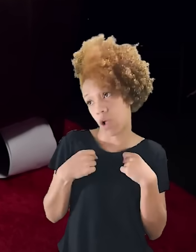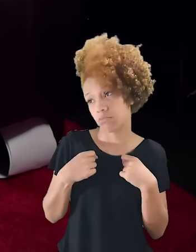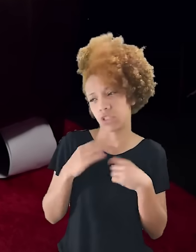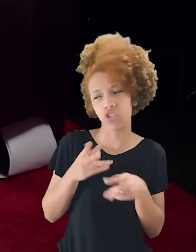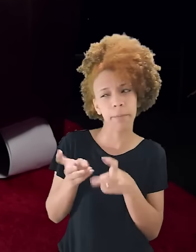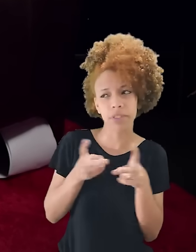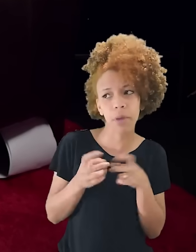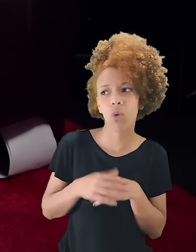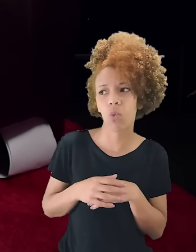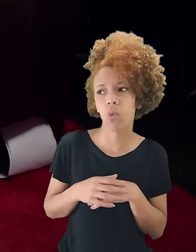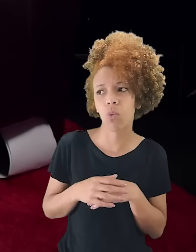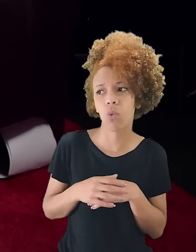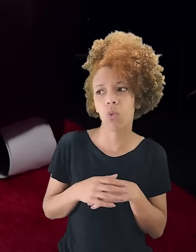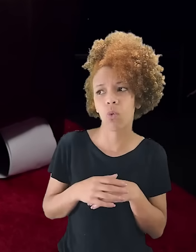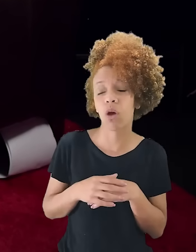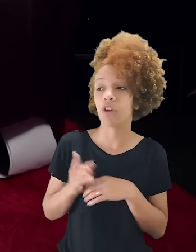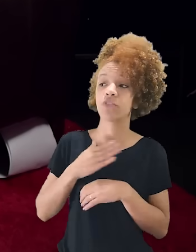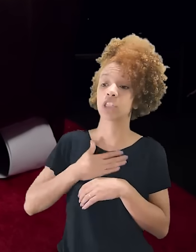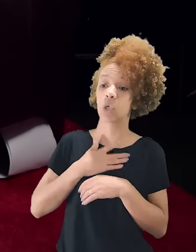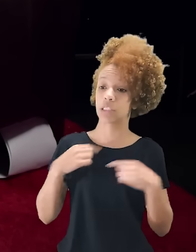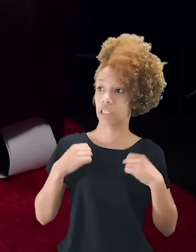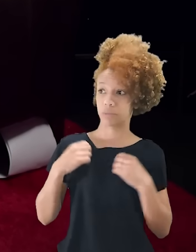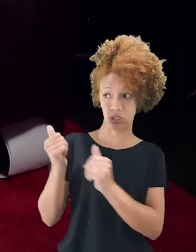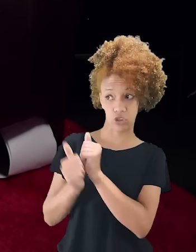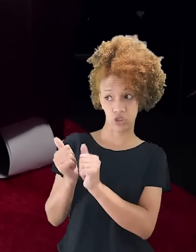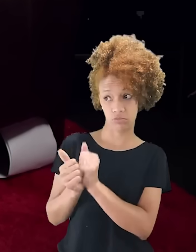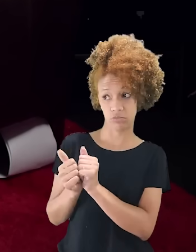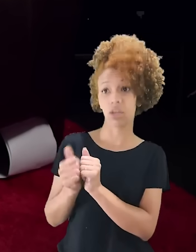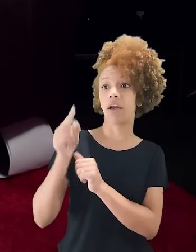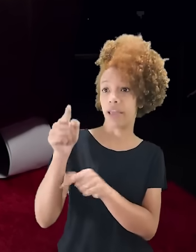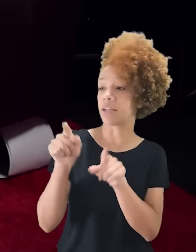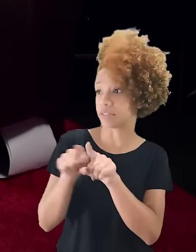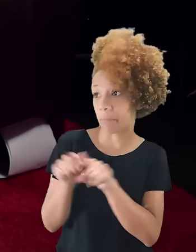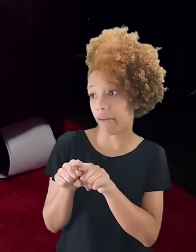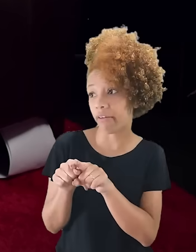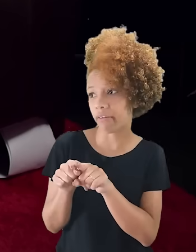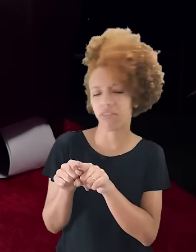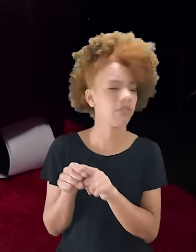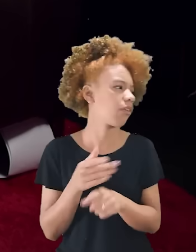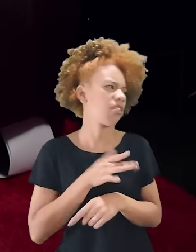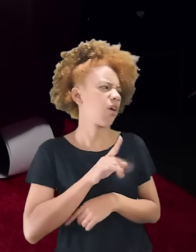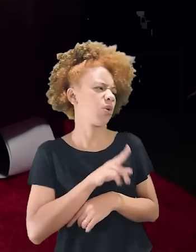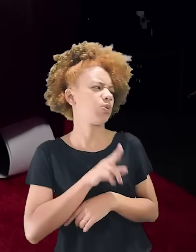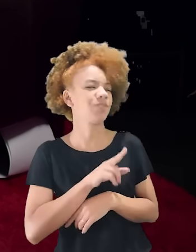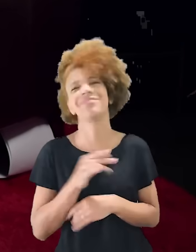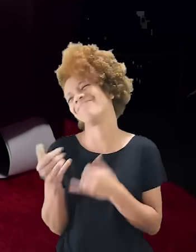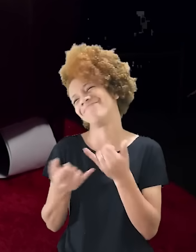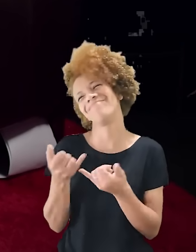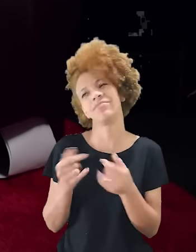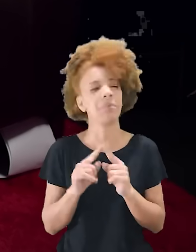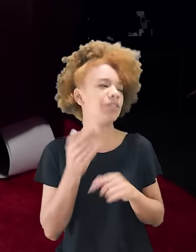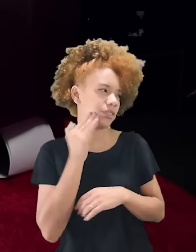igual você já reparou você gosta de camisa de time ele falou que ele gosta de camisa de time não não não uso mas a